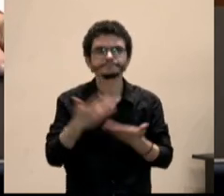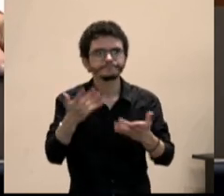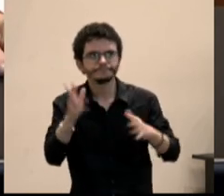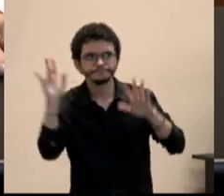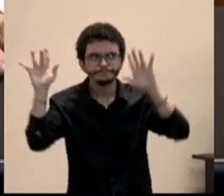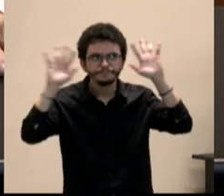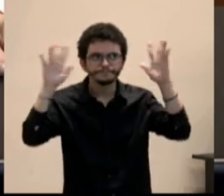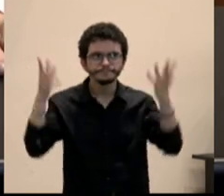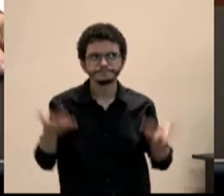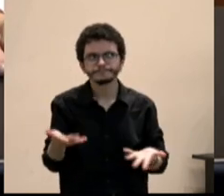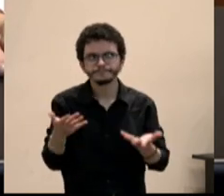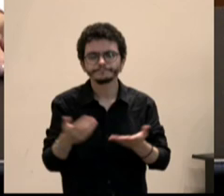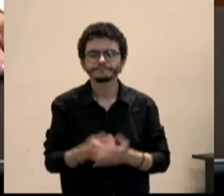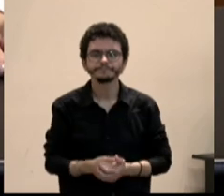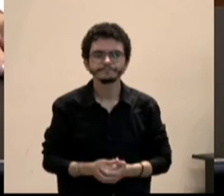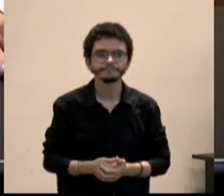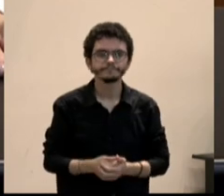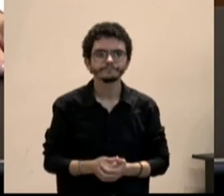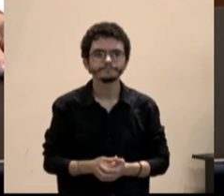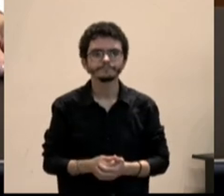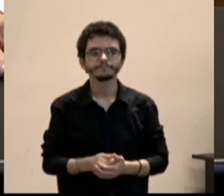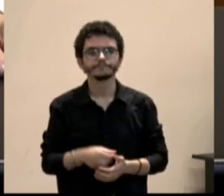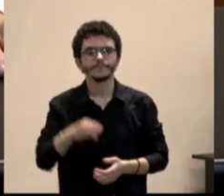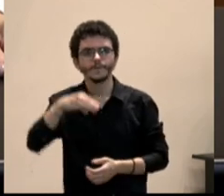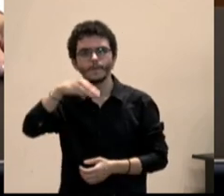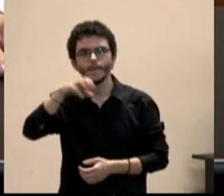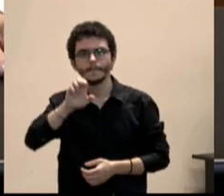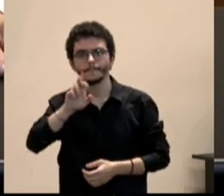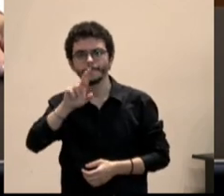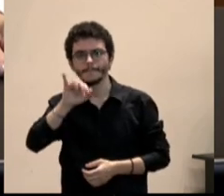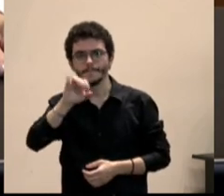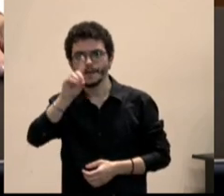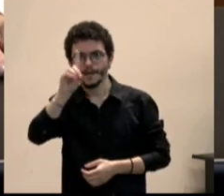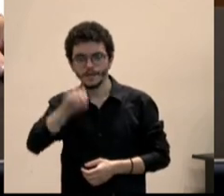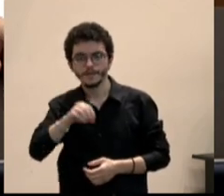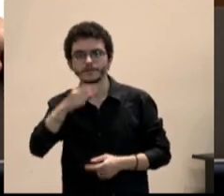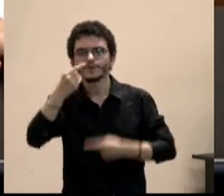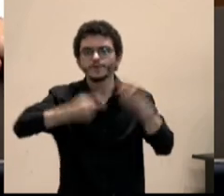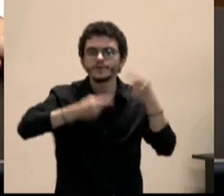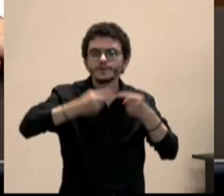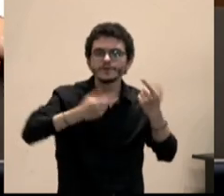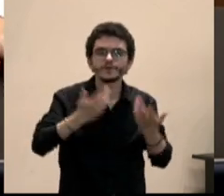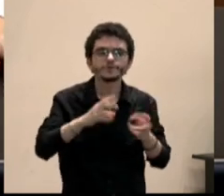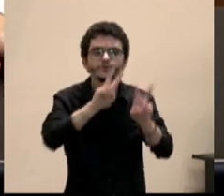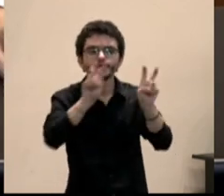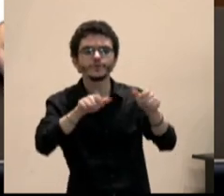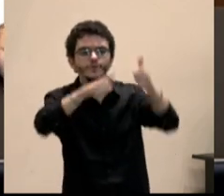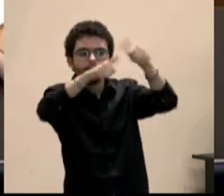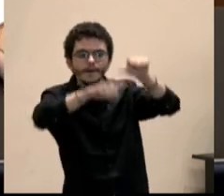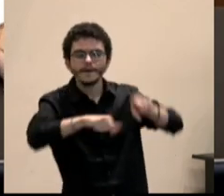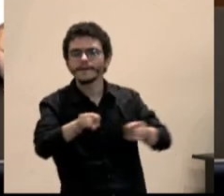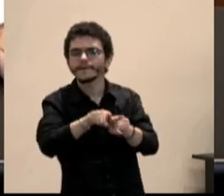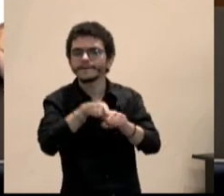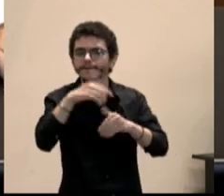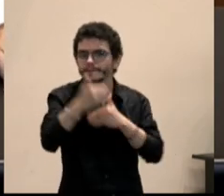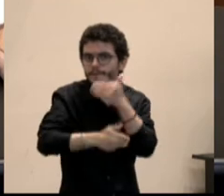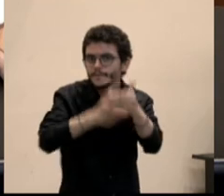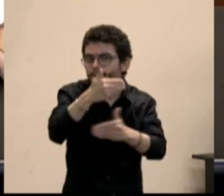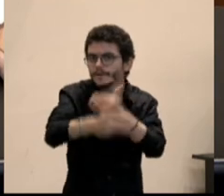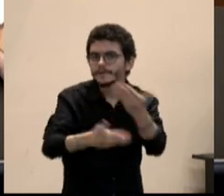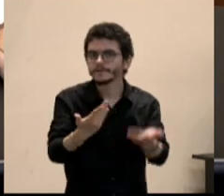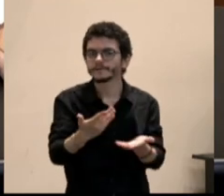aí do Almerindo Afonso, né, que discute a questão da avaliação e desses processos que